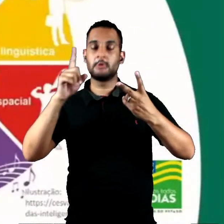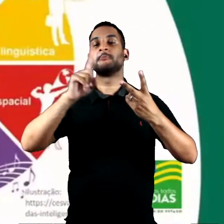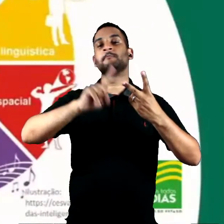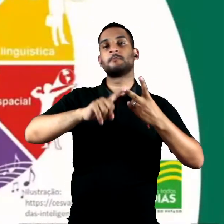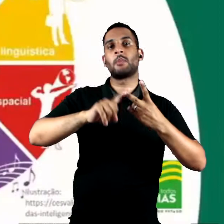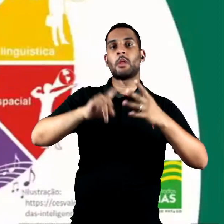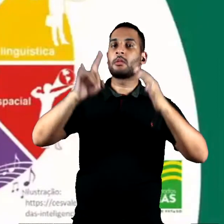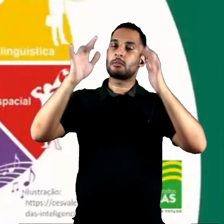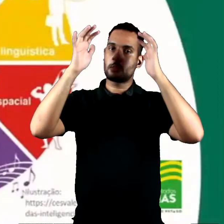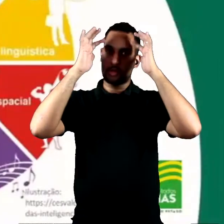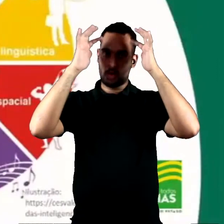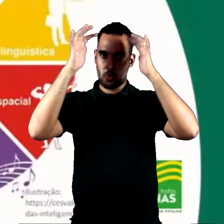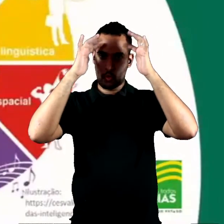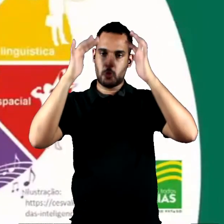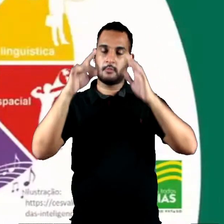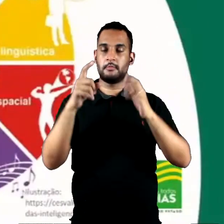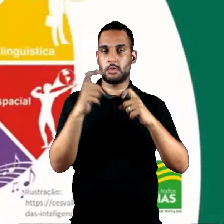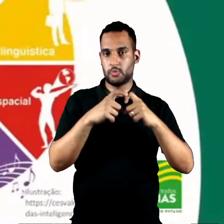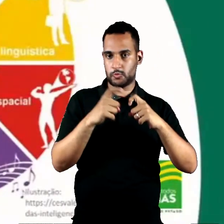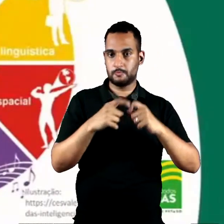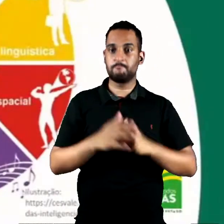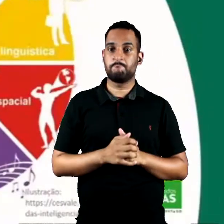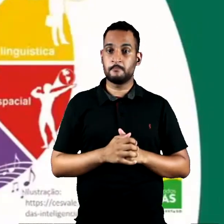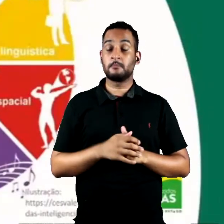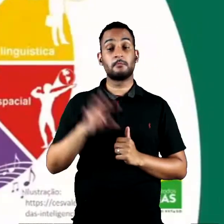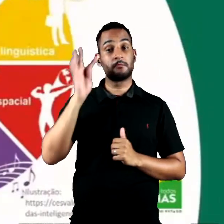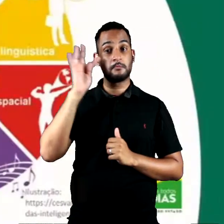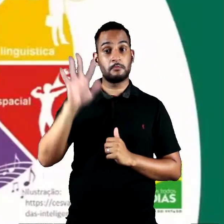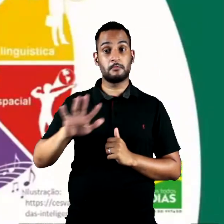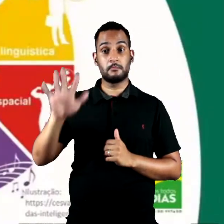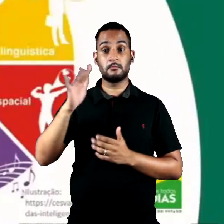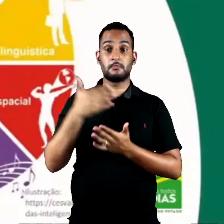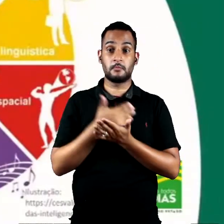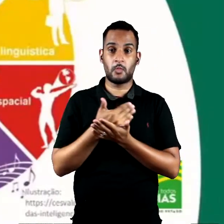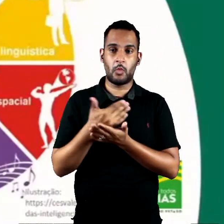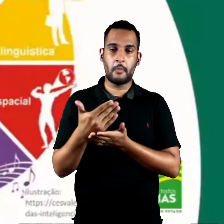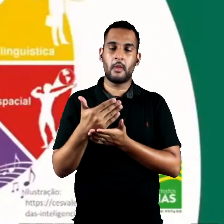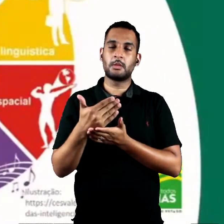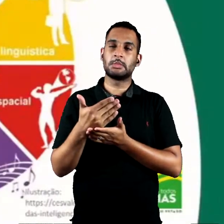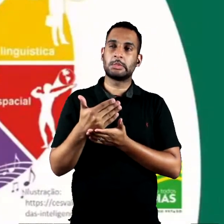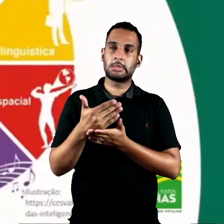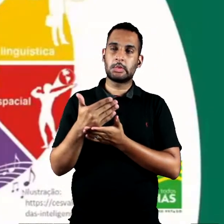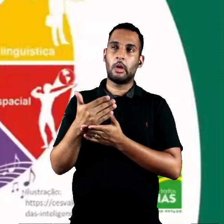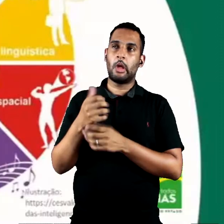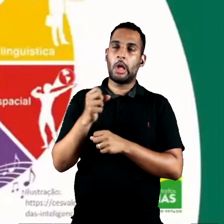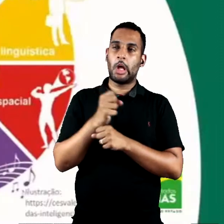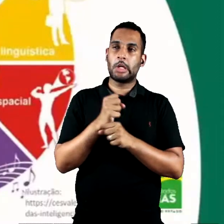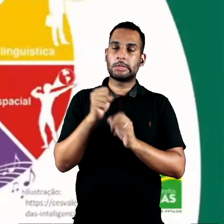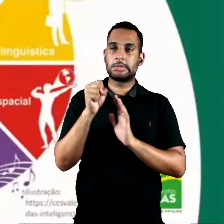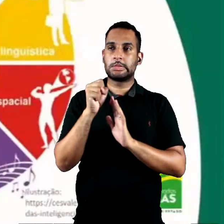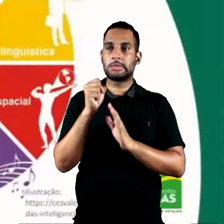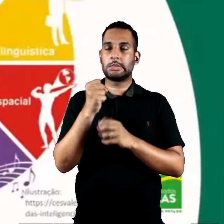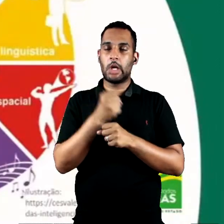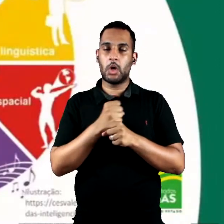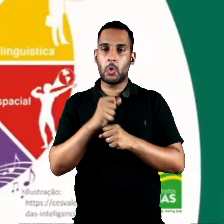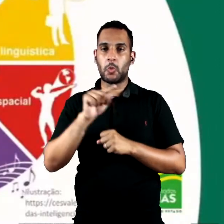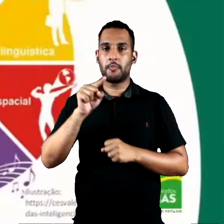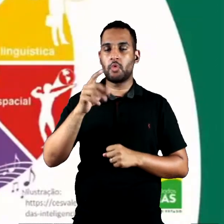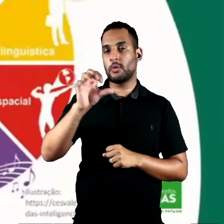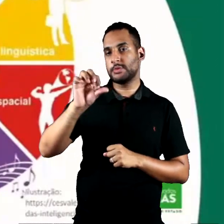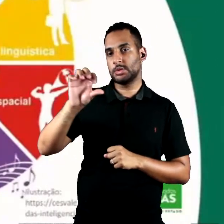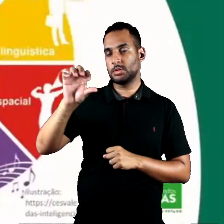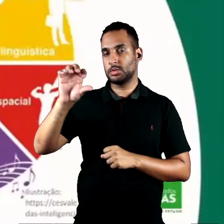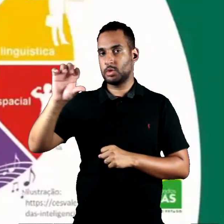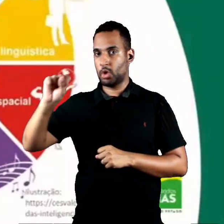de Harvard. Sua teoria, divulgada no início da década de 80, causou forte impacto na